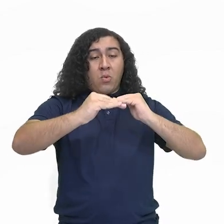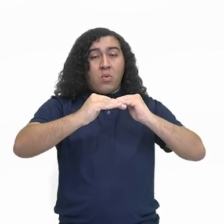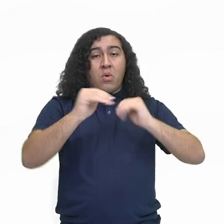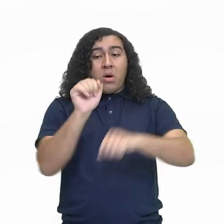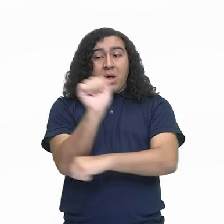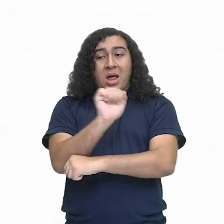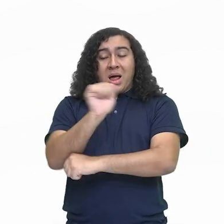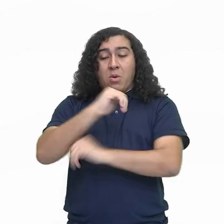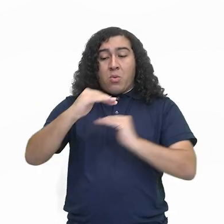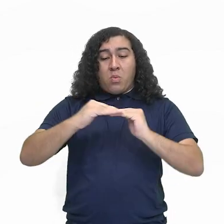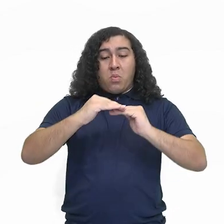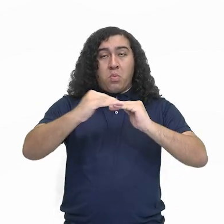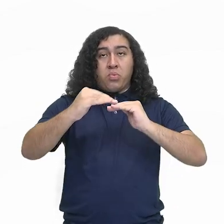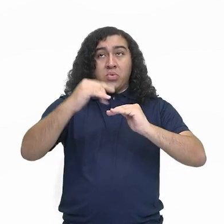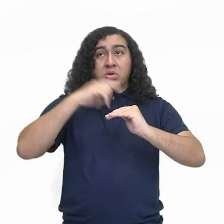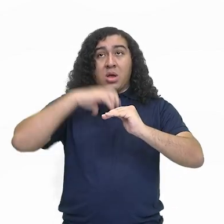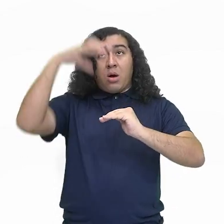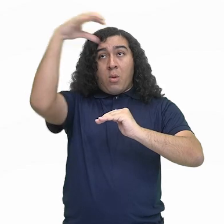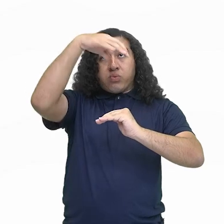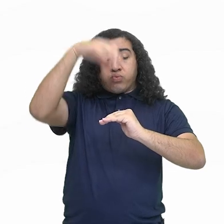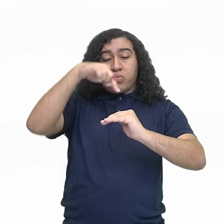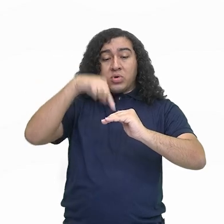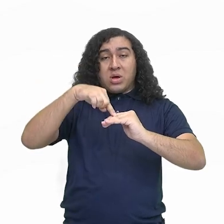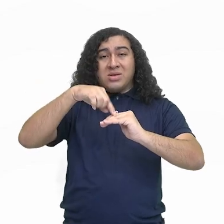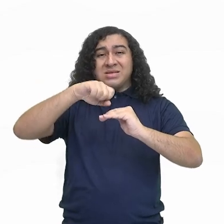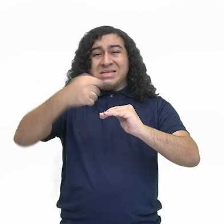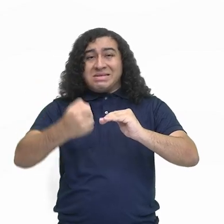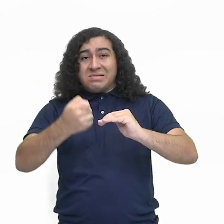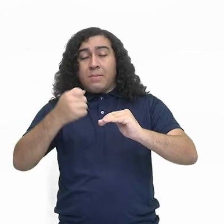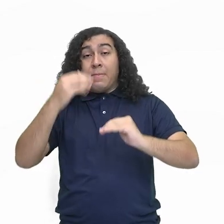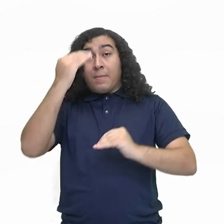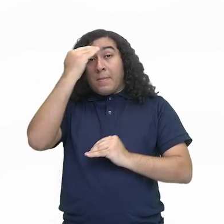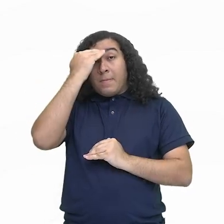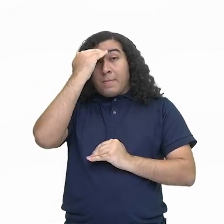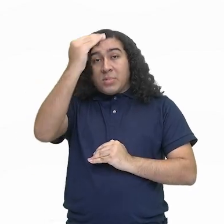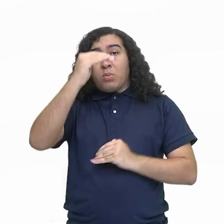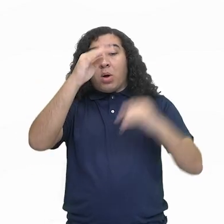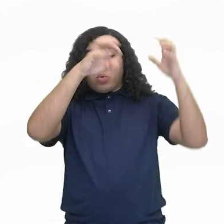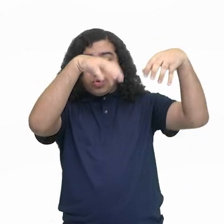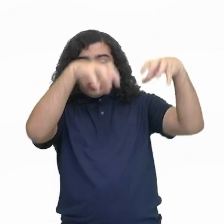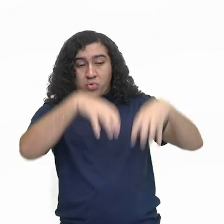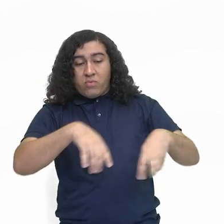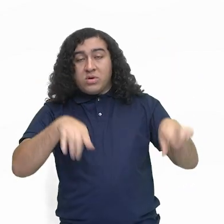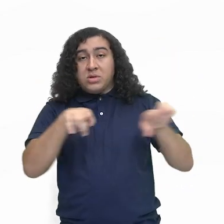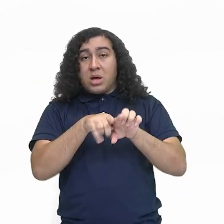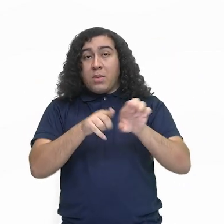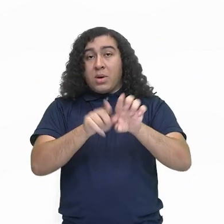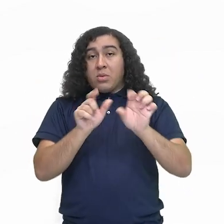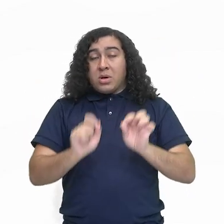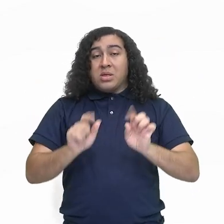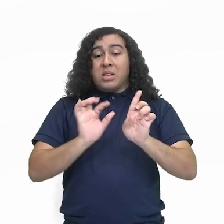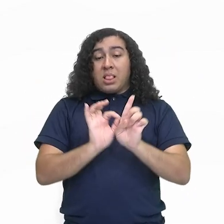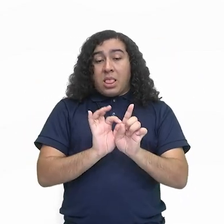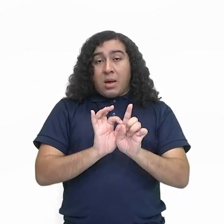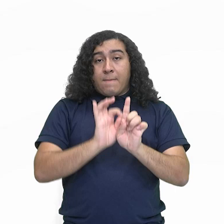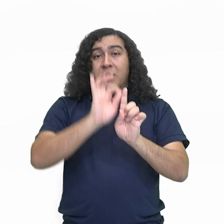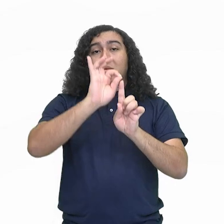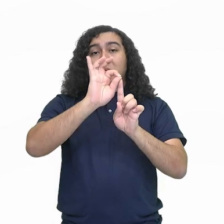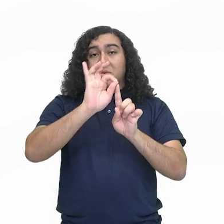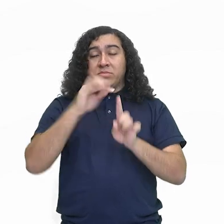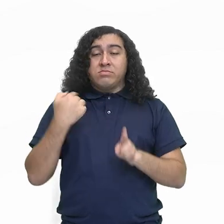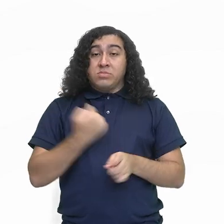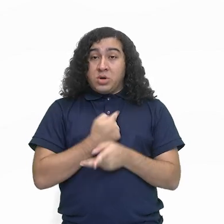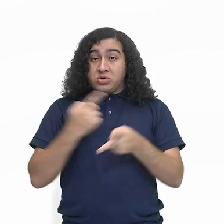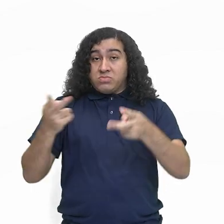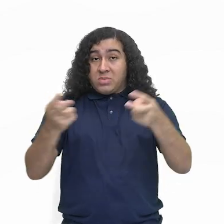isso geralmente vai ser ocasionado ali tanto pela chuva ácida, também como das altas temperaturas, né, que a gente